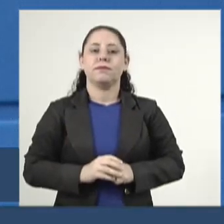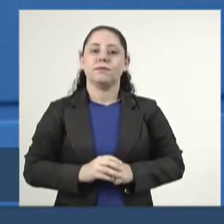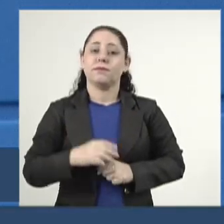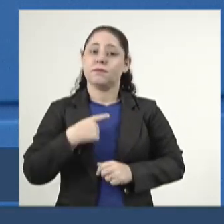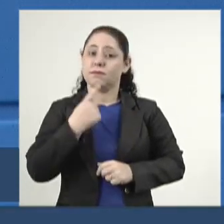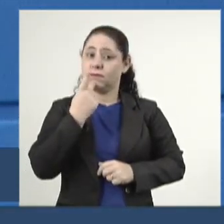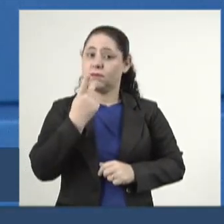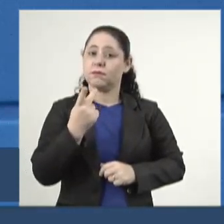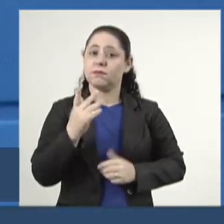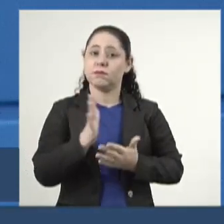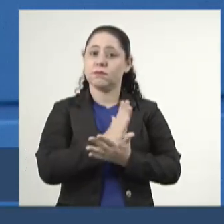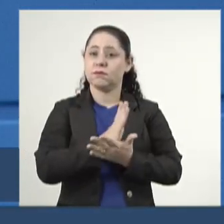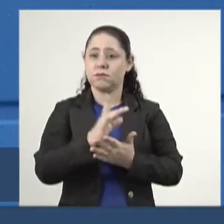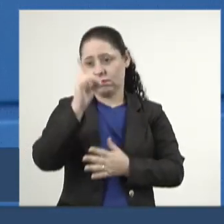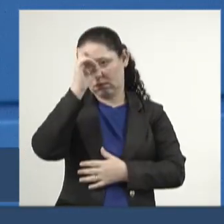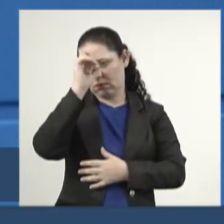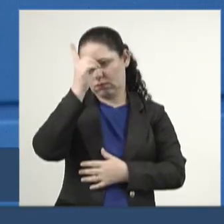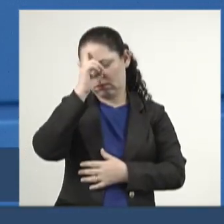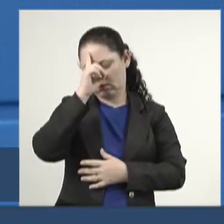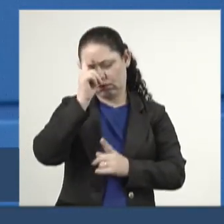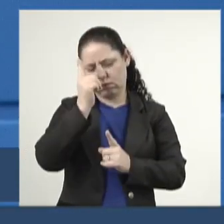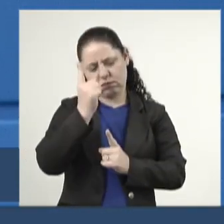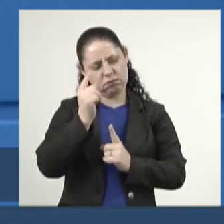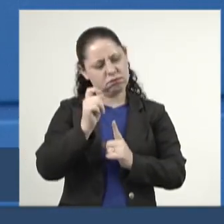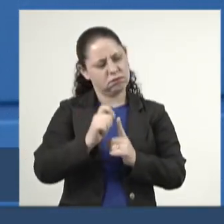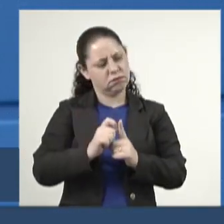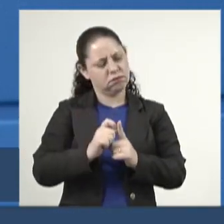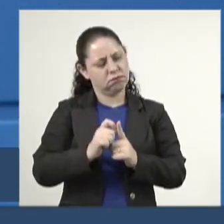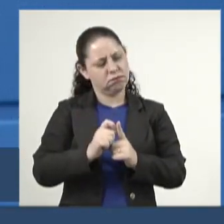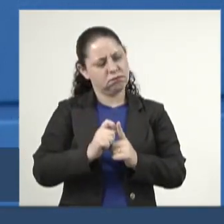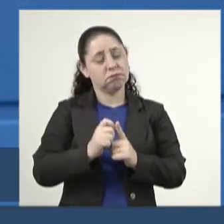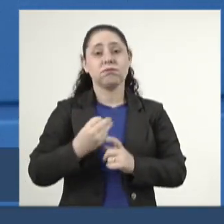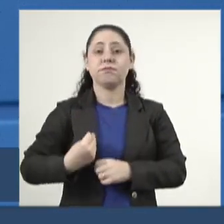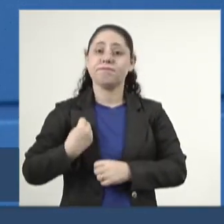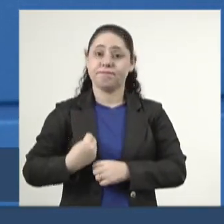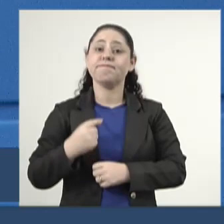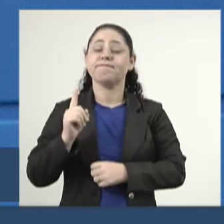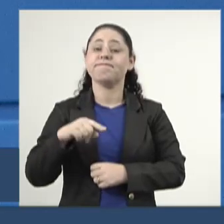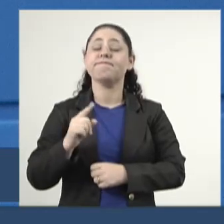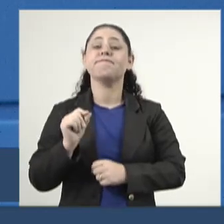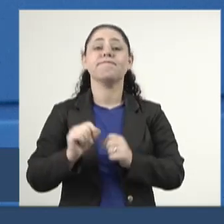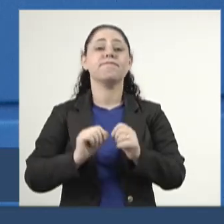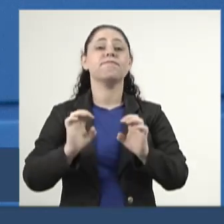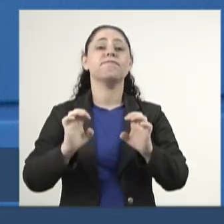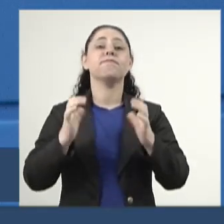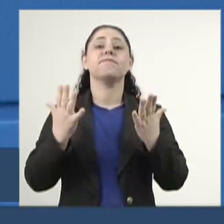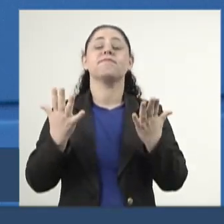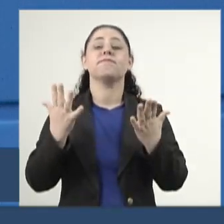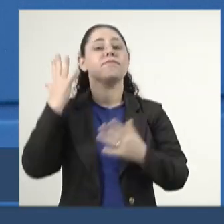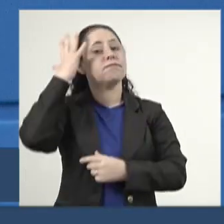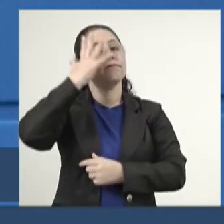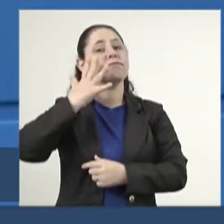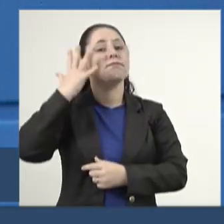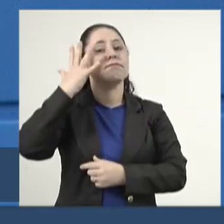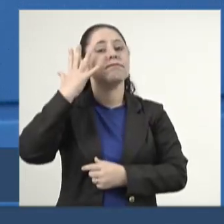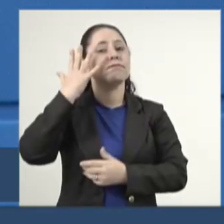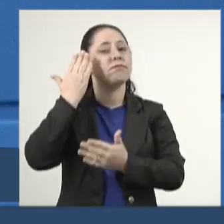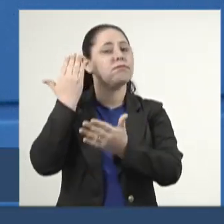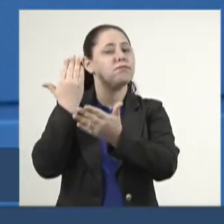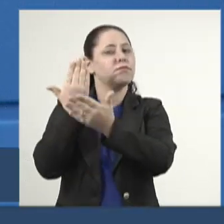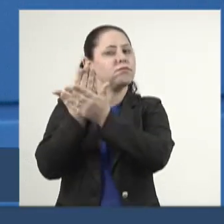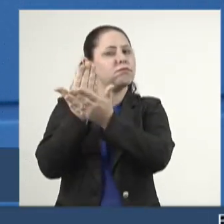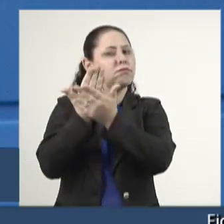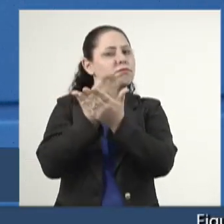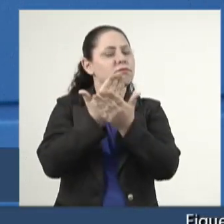que eu, há alguns dias atrás, já um mês e pouco atrás, participei de um evento, de uma palestra, e eu venho estudando